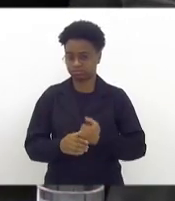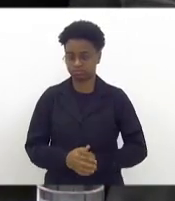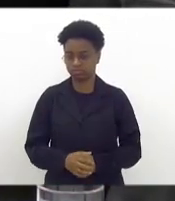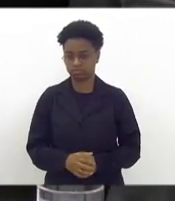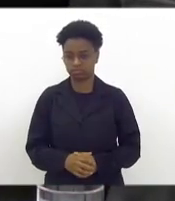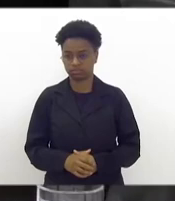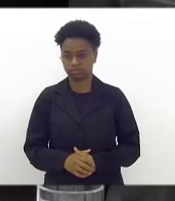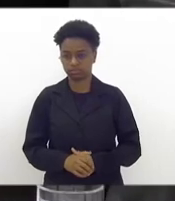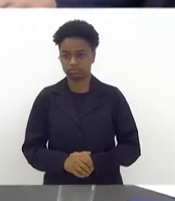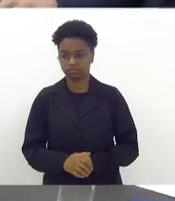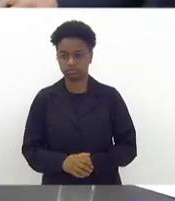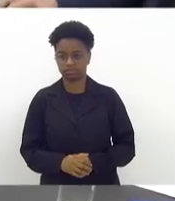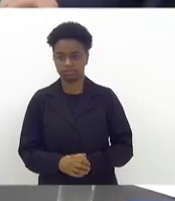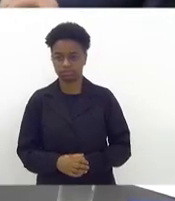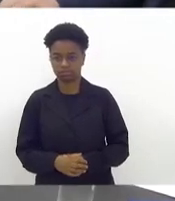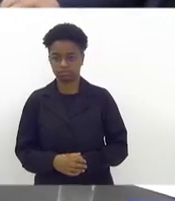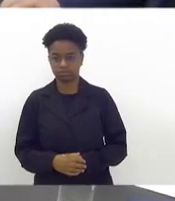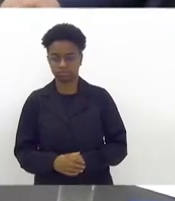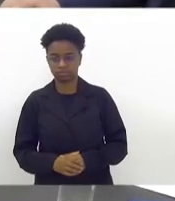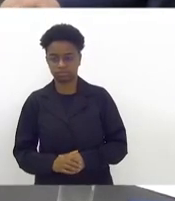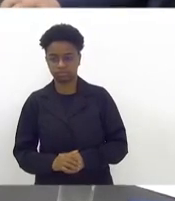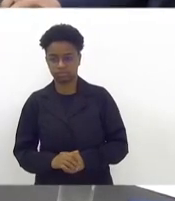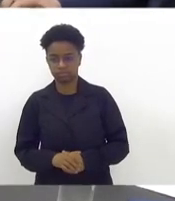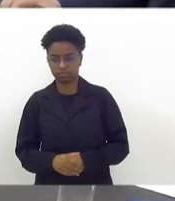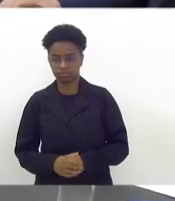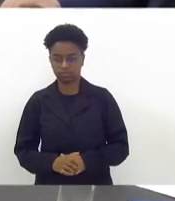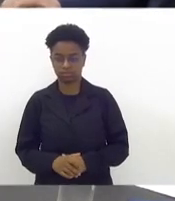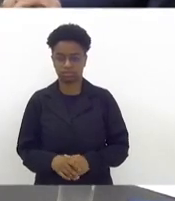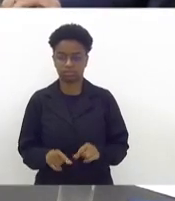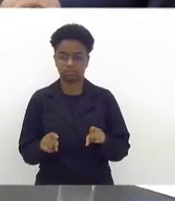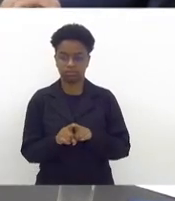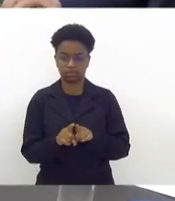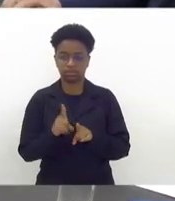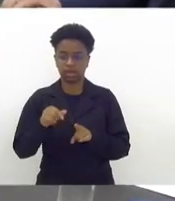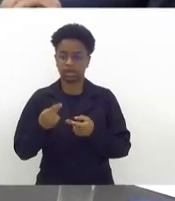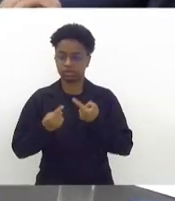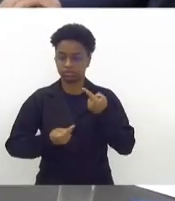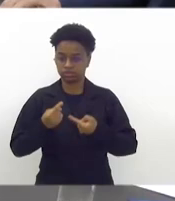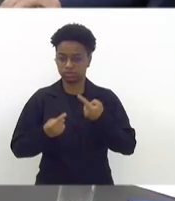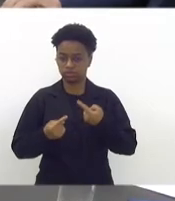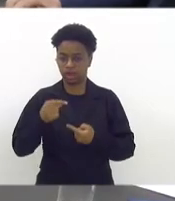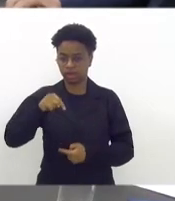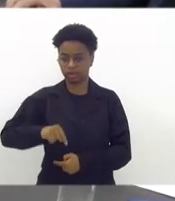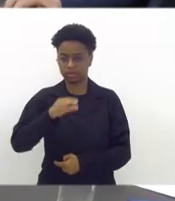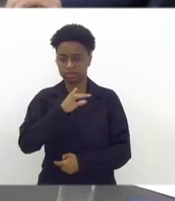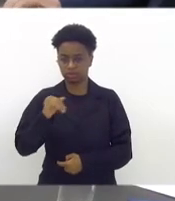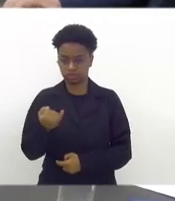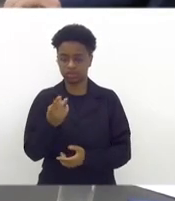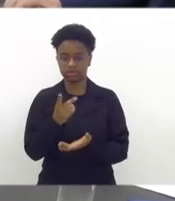Aliás, né, deputado Luiz Paulo, essa é uma discussão que o CCJ volta e